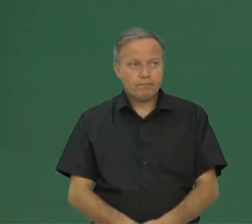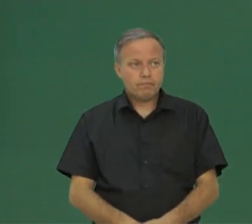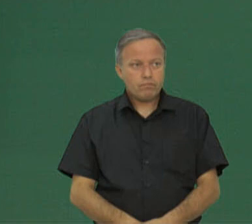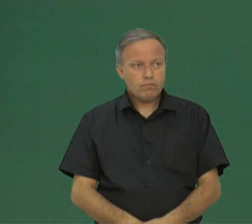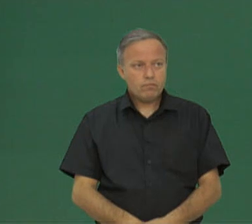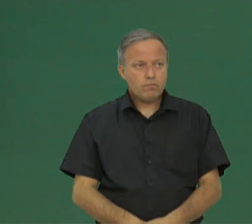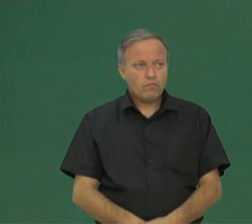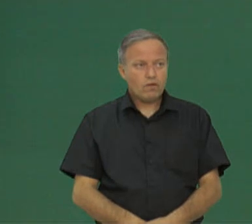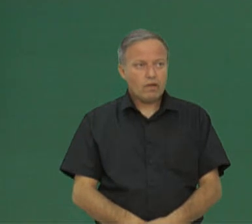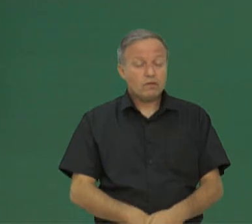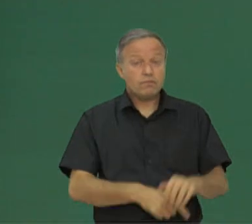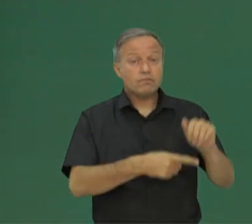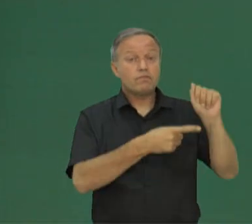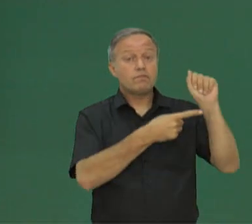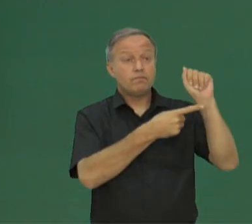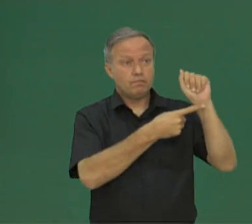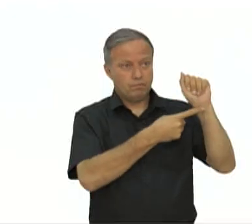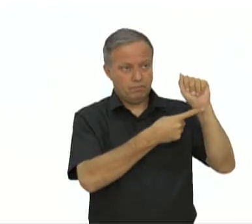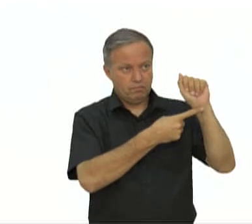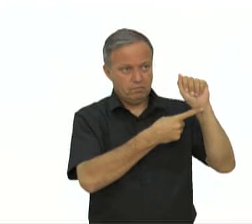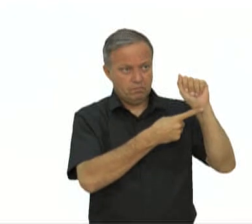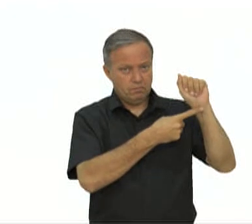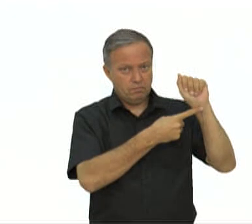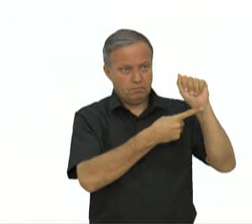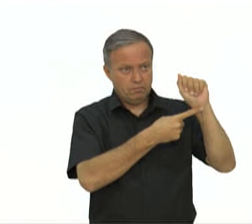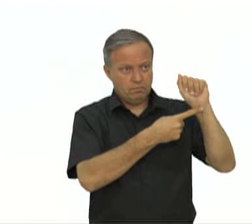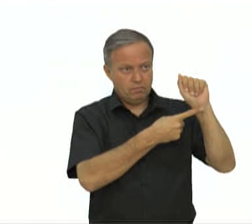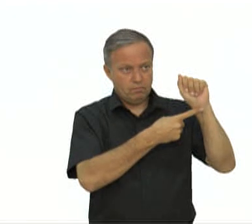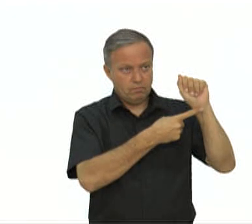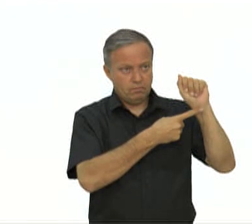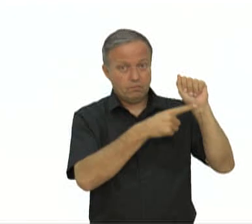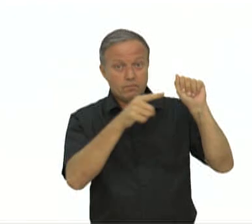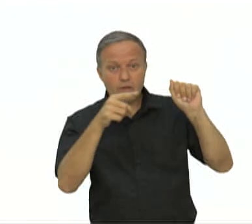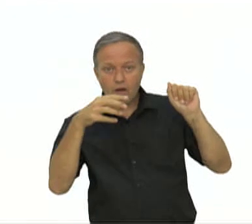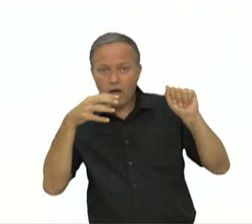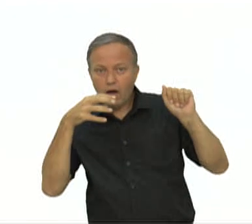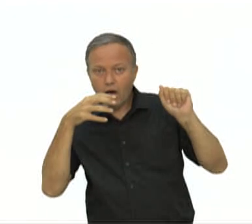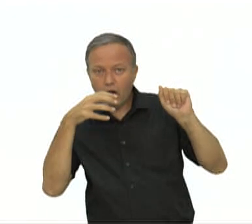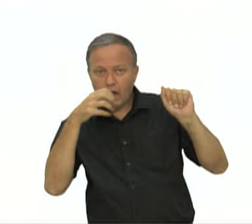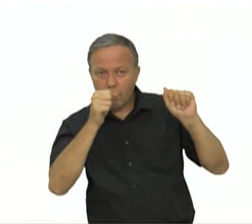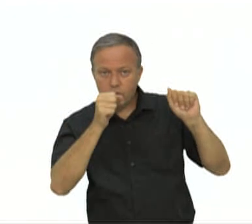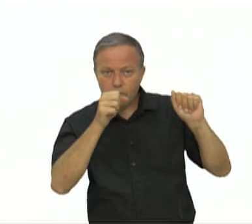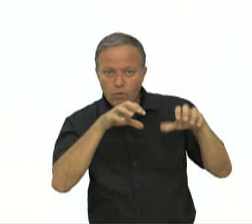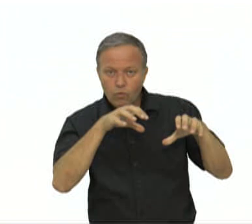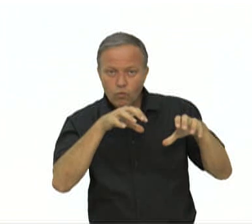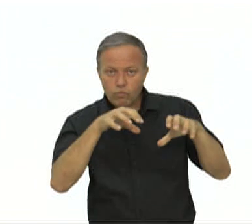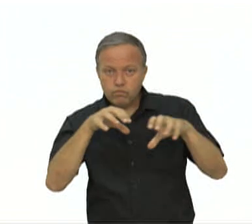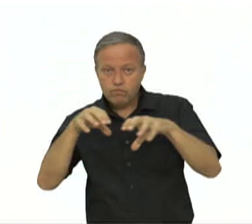efêmera por, é considerada efêmero por, letra A, ser momentânea?